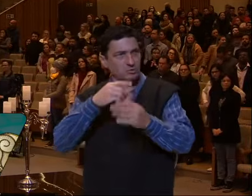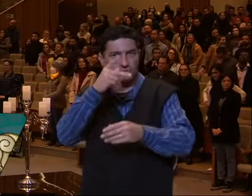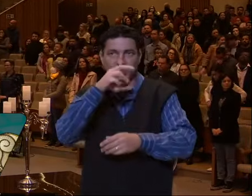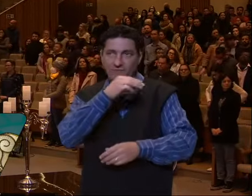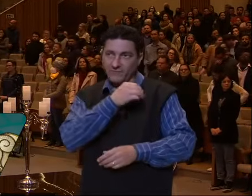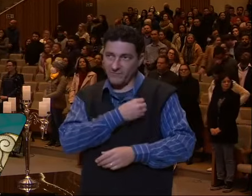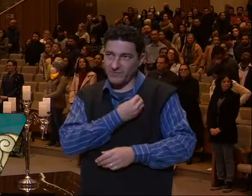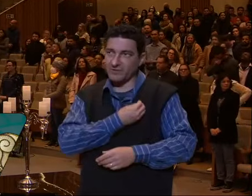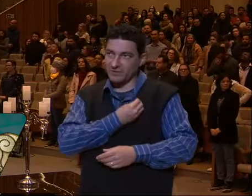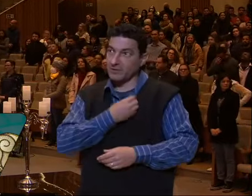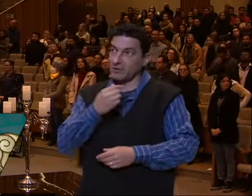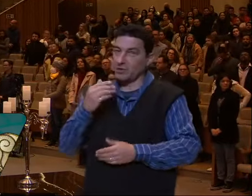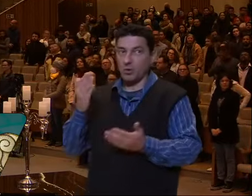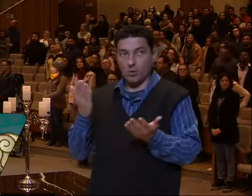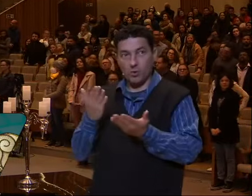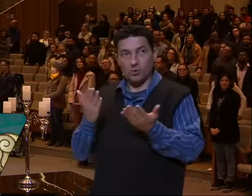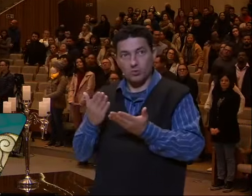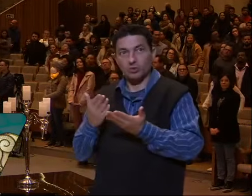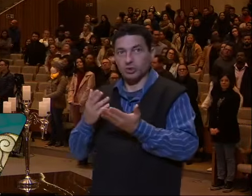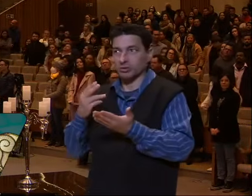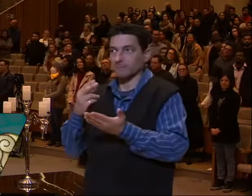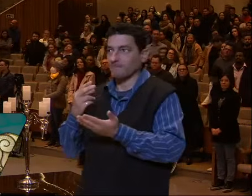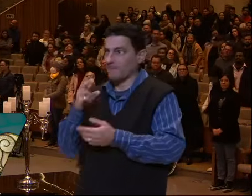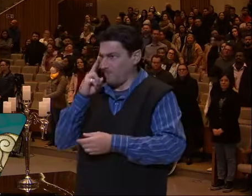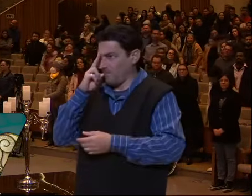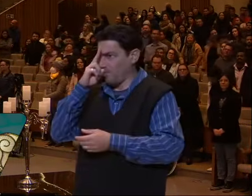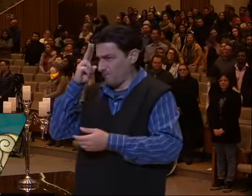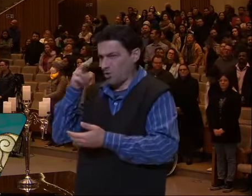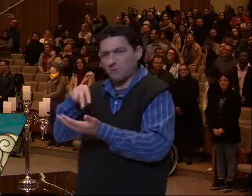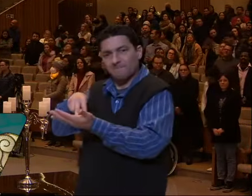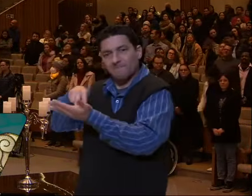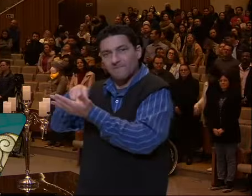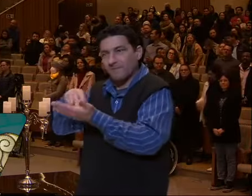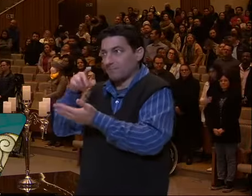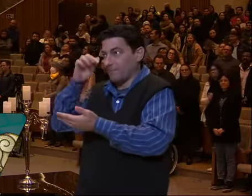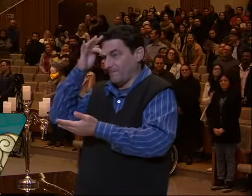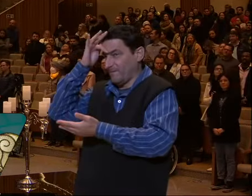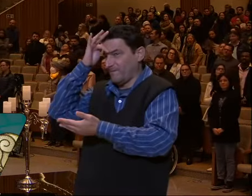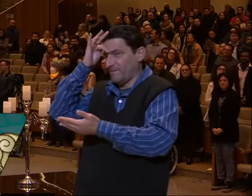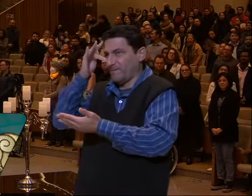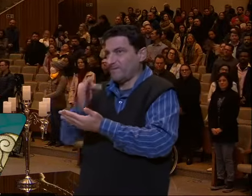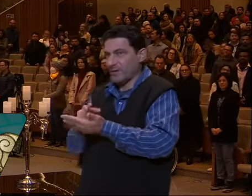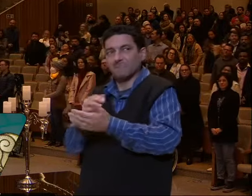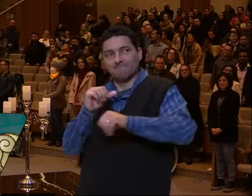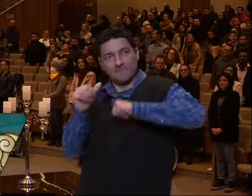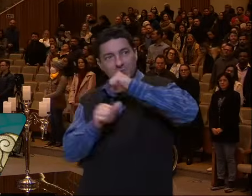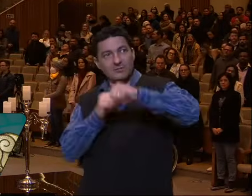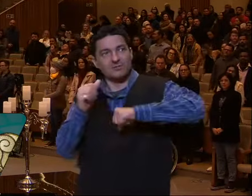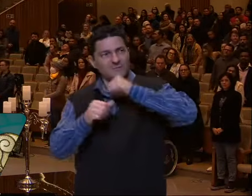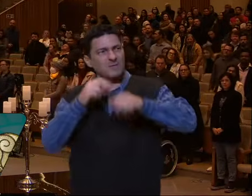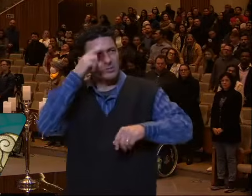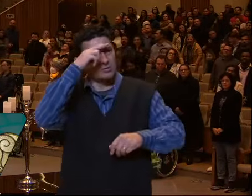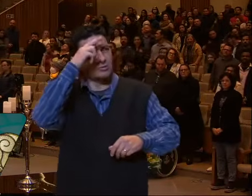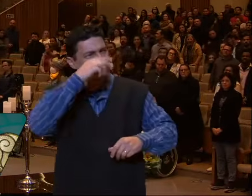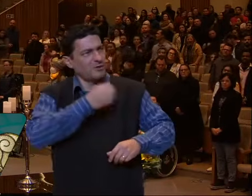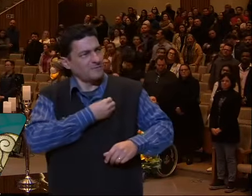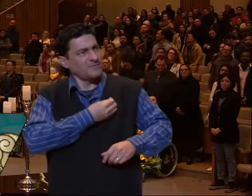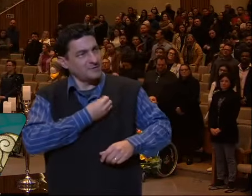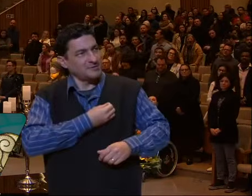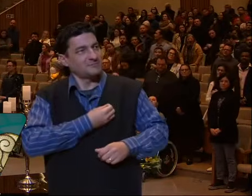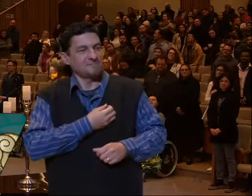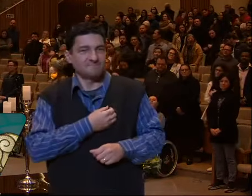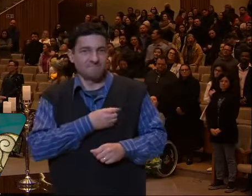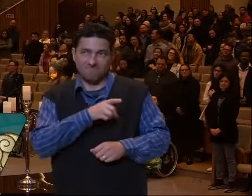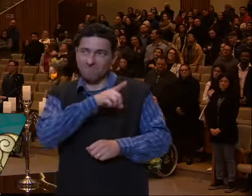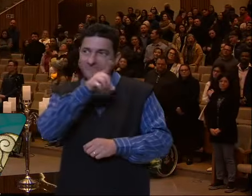fé, hoje você vai receber o Espírito Santo. E ele vai transformar toda a tua história. Você que